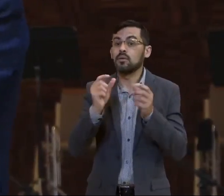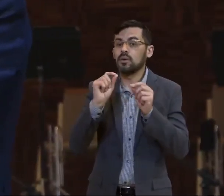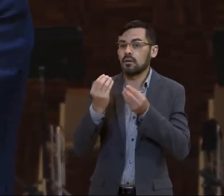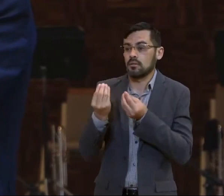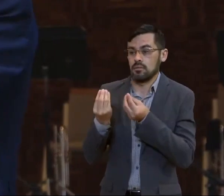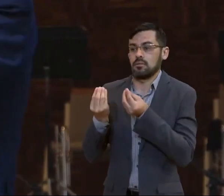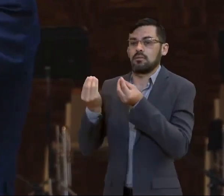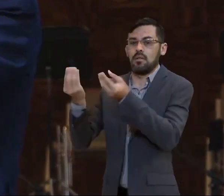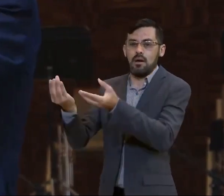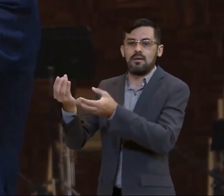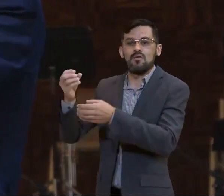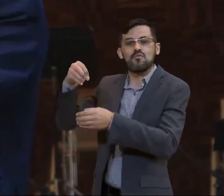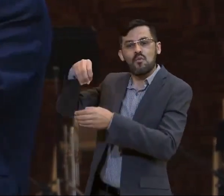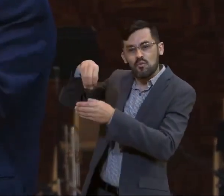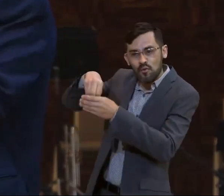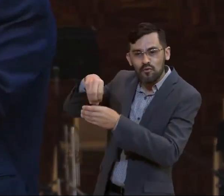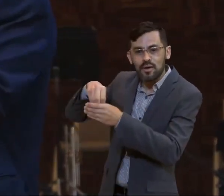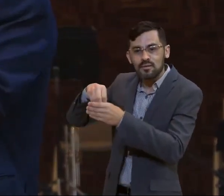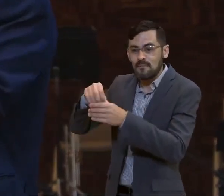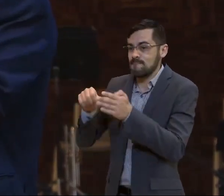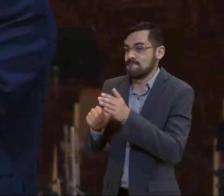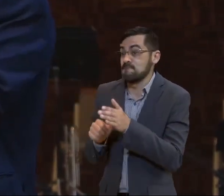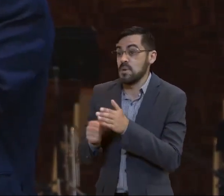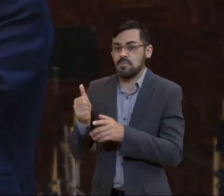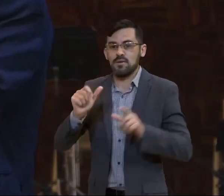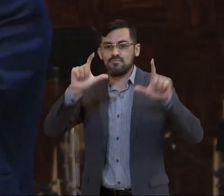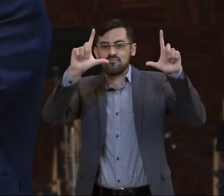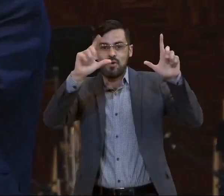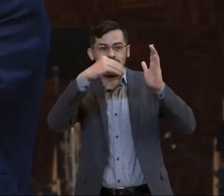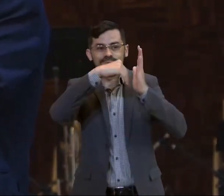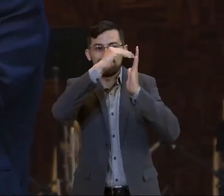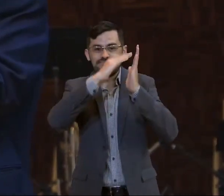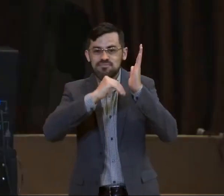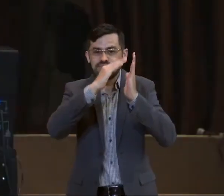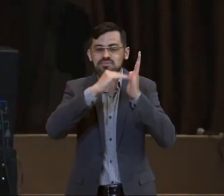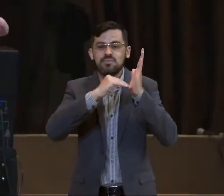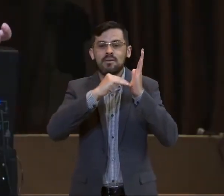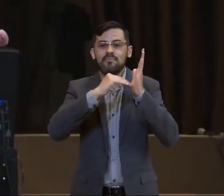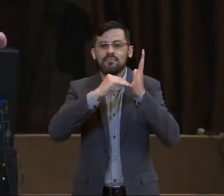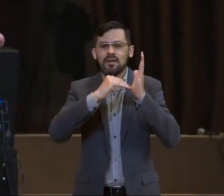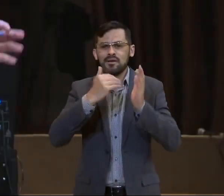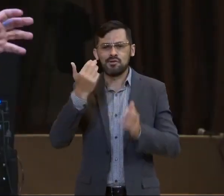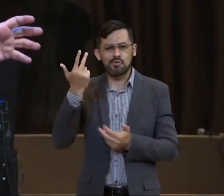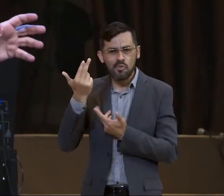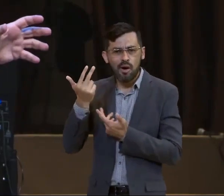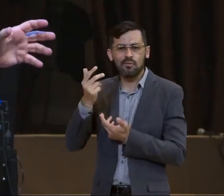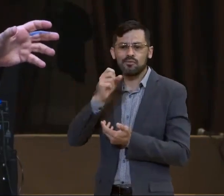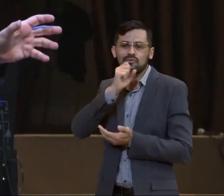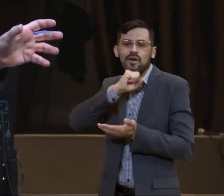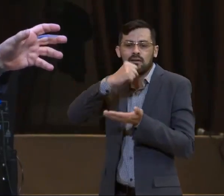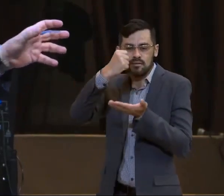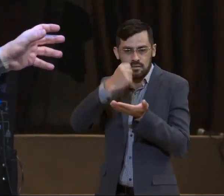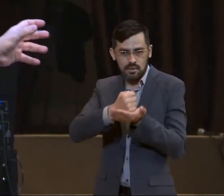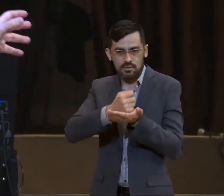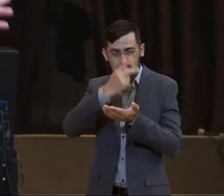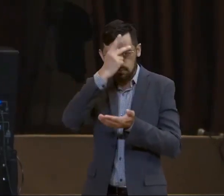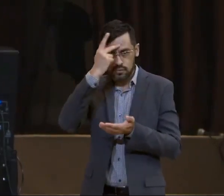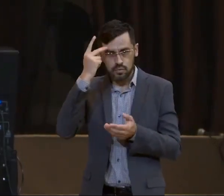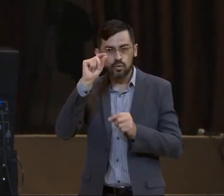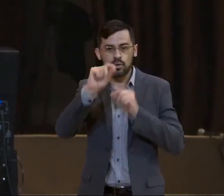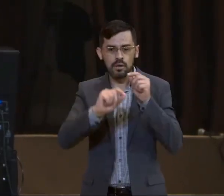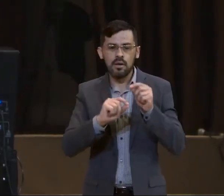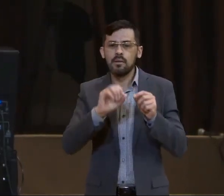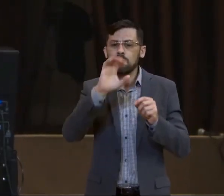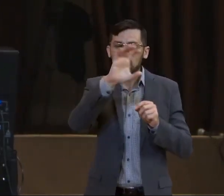dedicar ao Senhor a primícia da sua arte. Assim como no Velho Testamento, alguém ia lá e pegava o